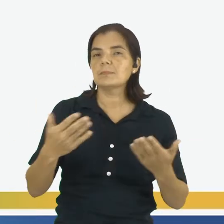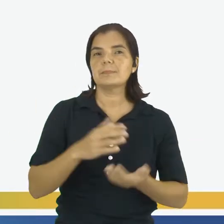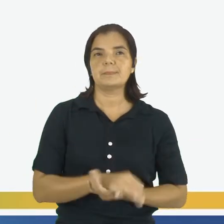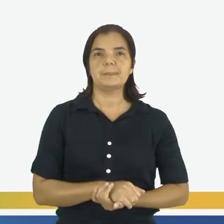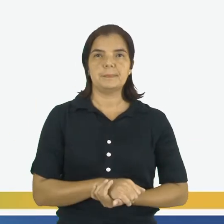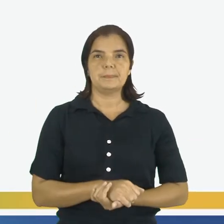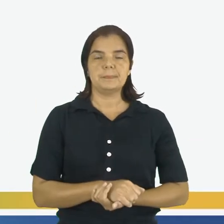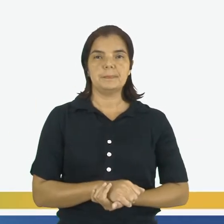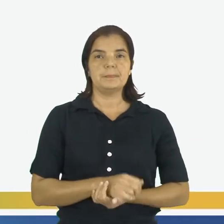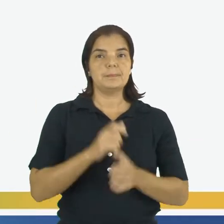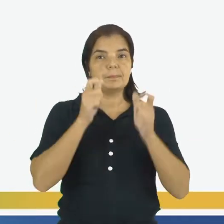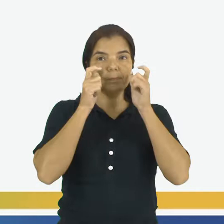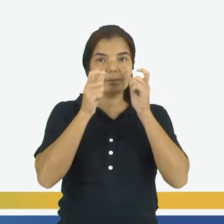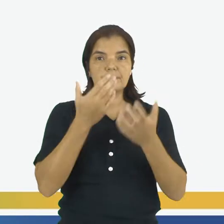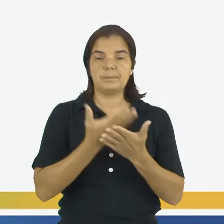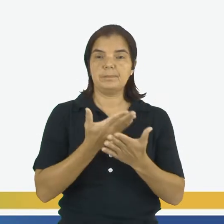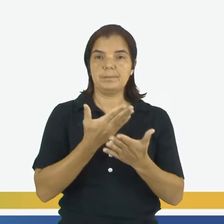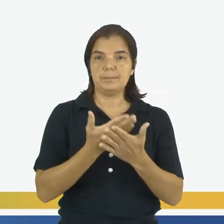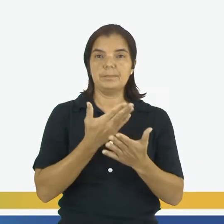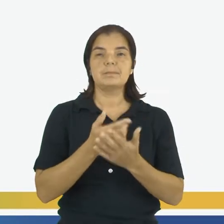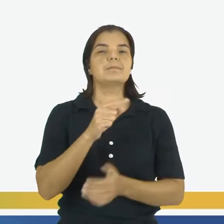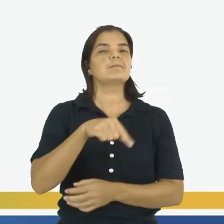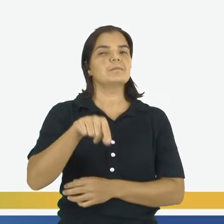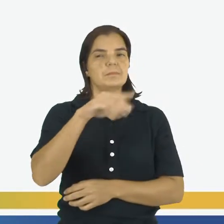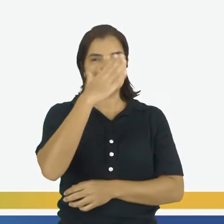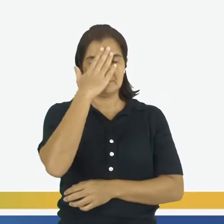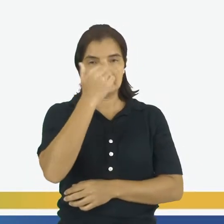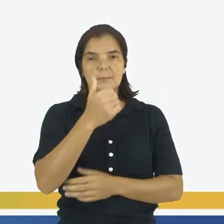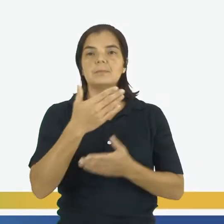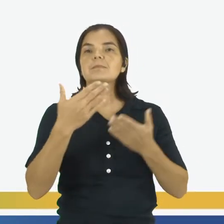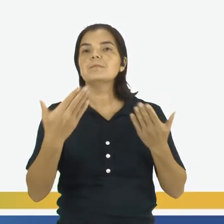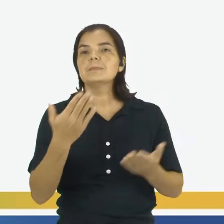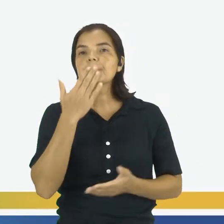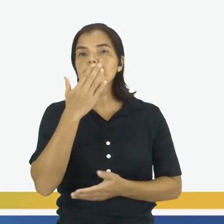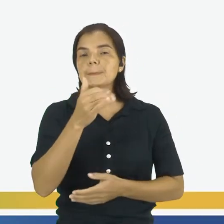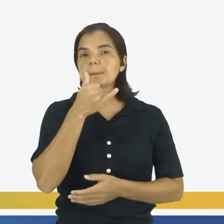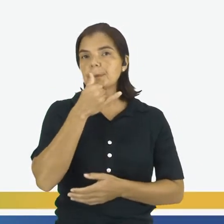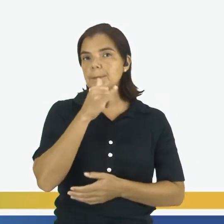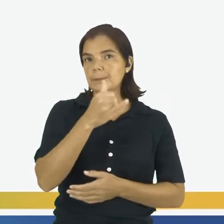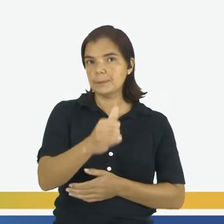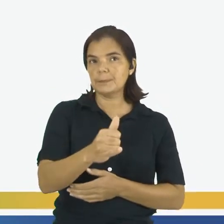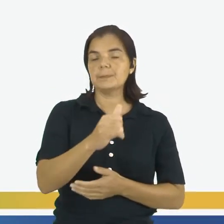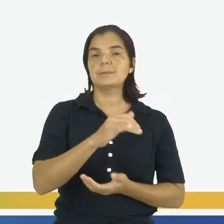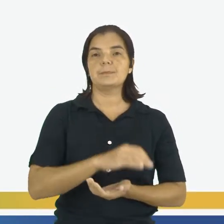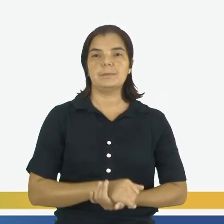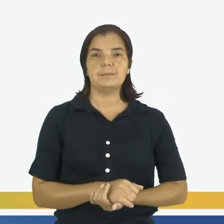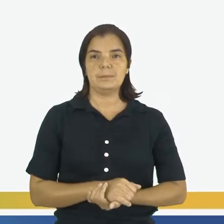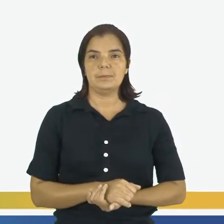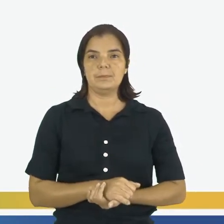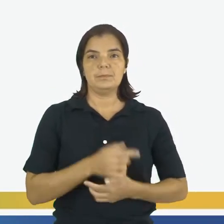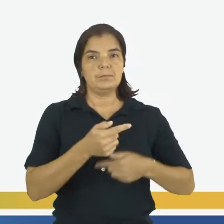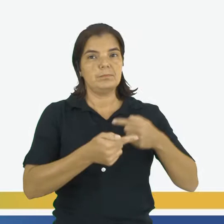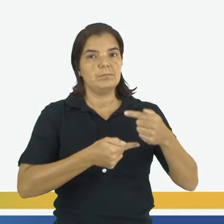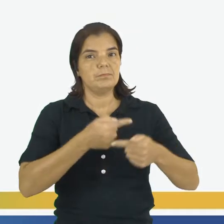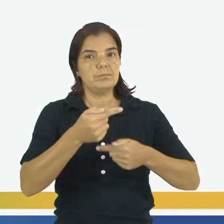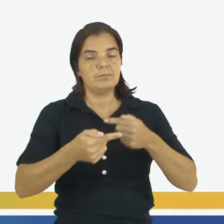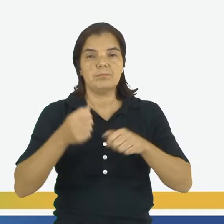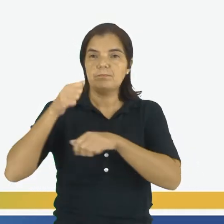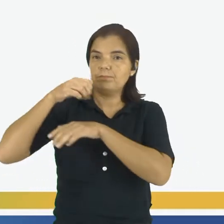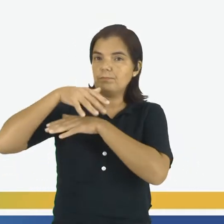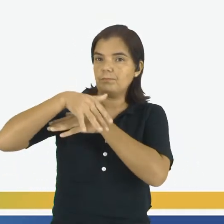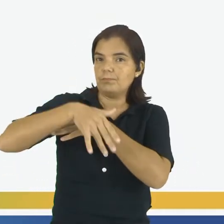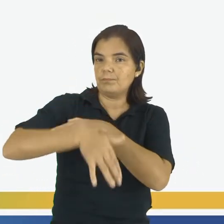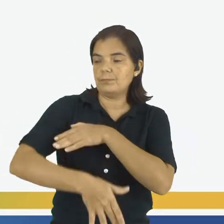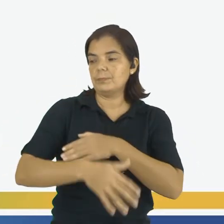Se você prestar atenção na nossa aula, você vai saber qual é o tipo de energia que é gerada a partir de quedas